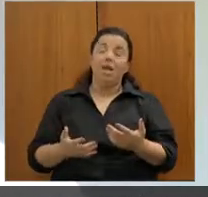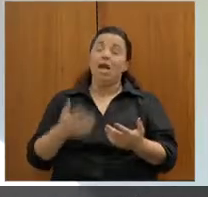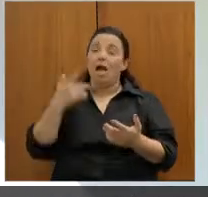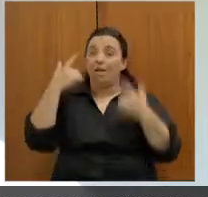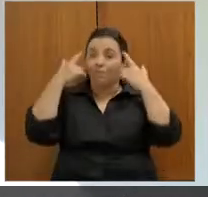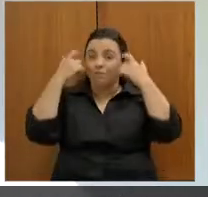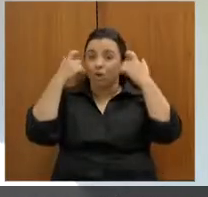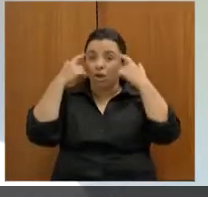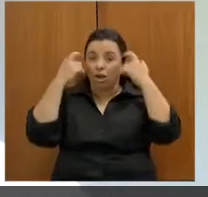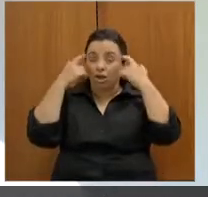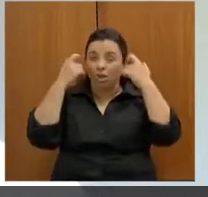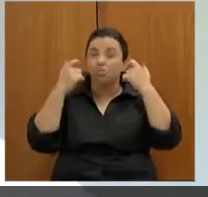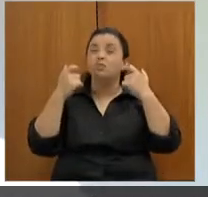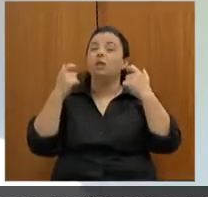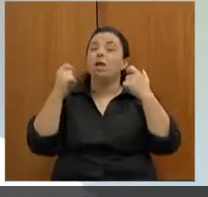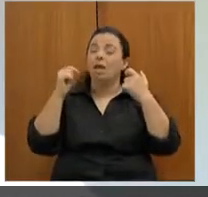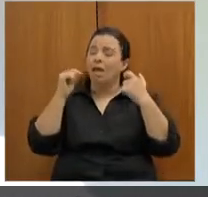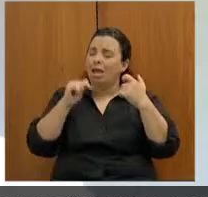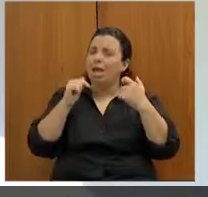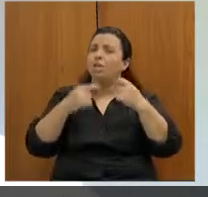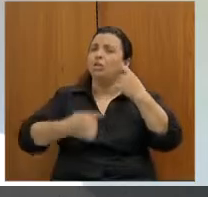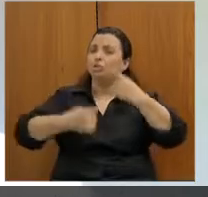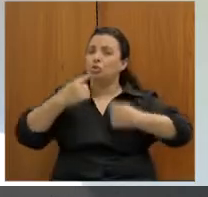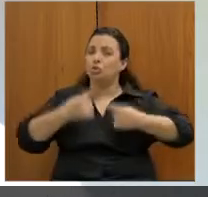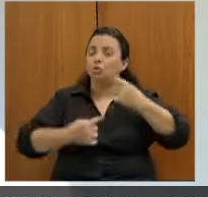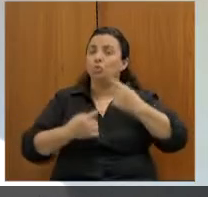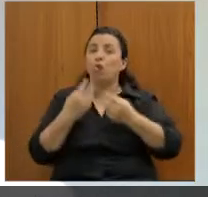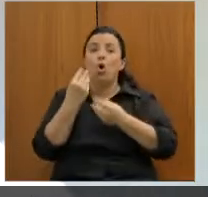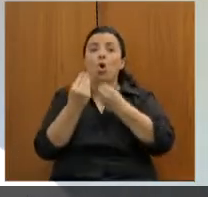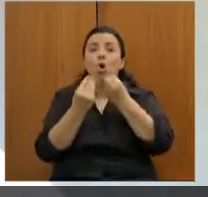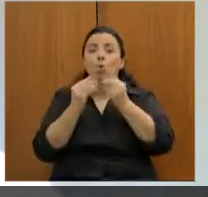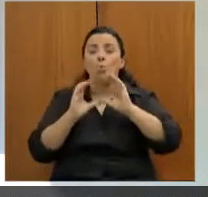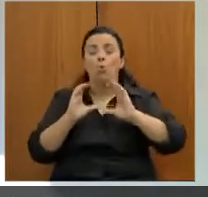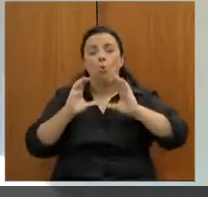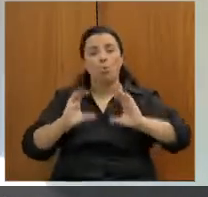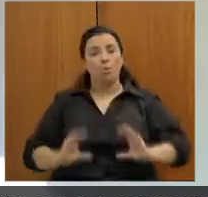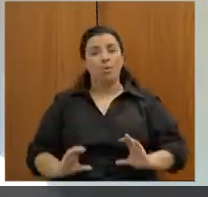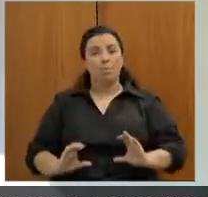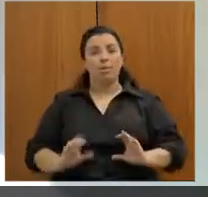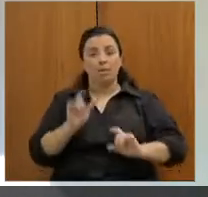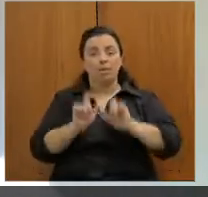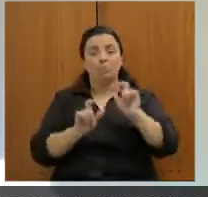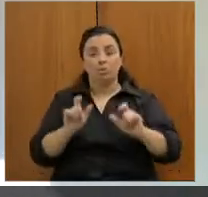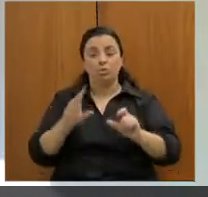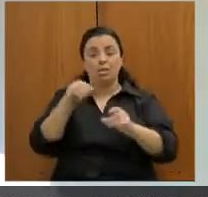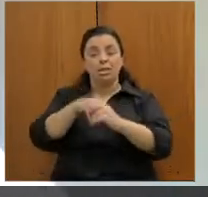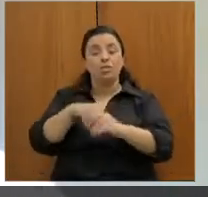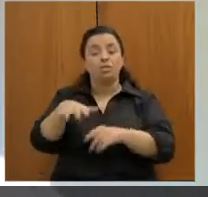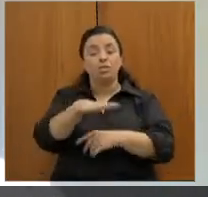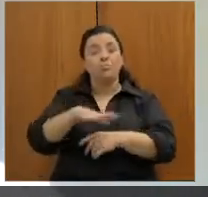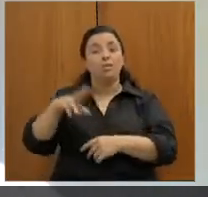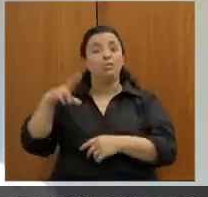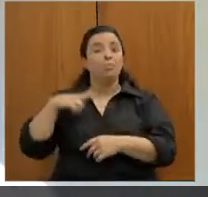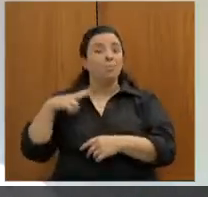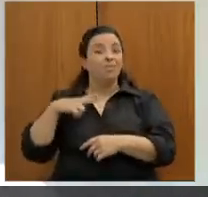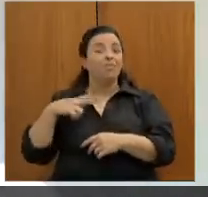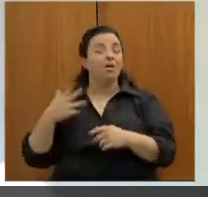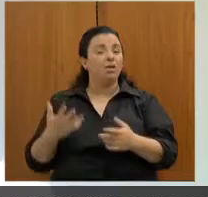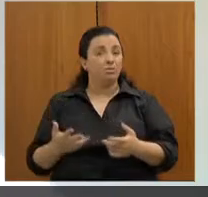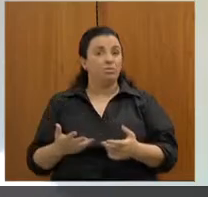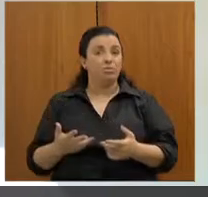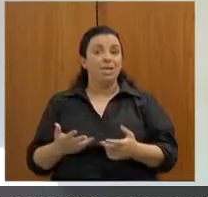discutisse quando se dá o comportamento das pessoas do espaço privado e aí o conservadorismo